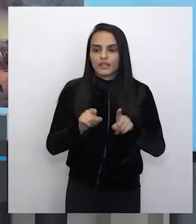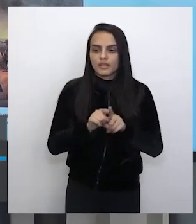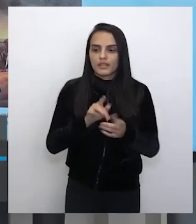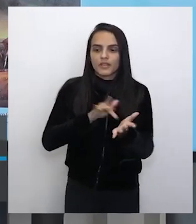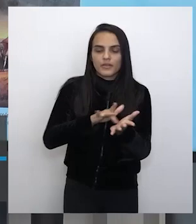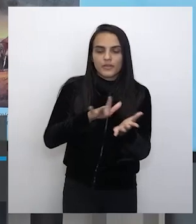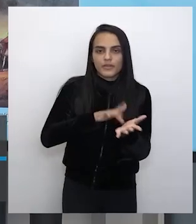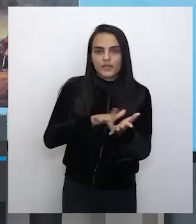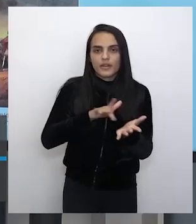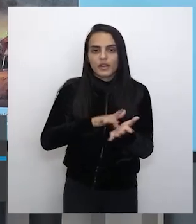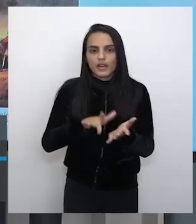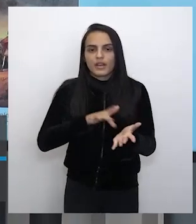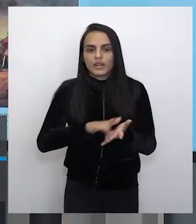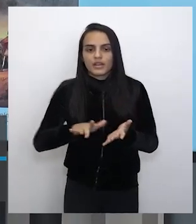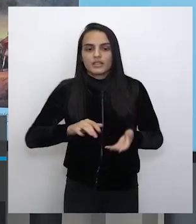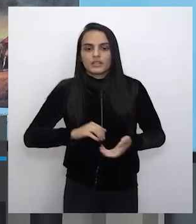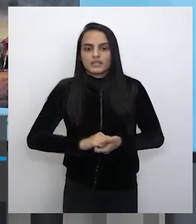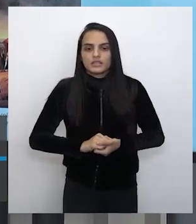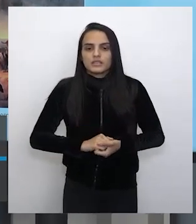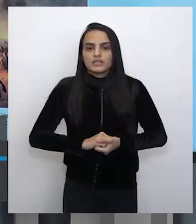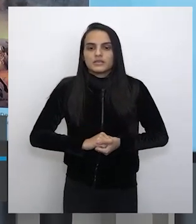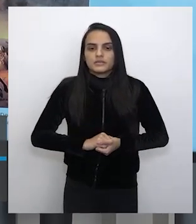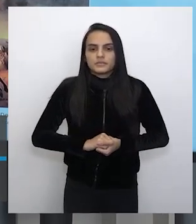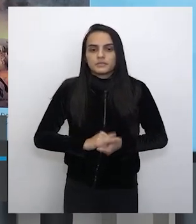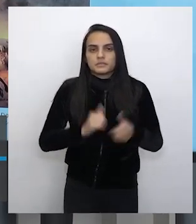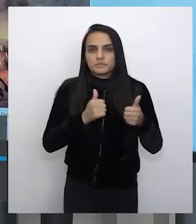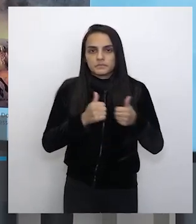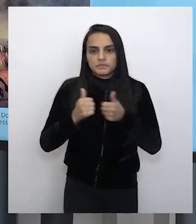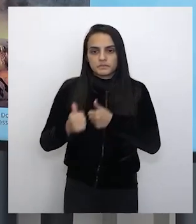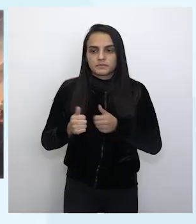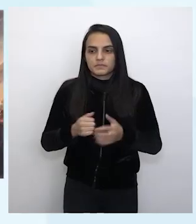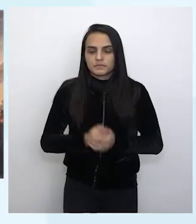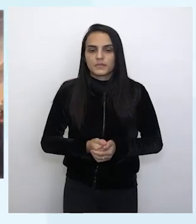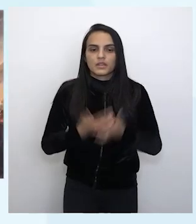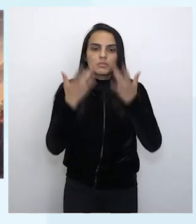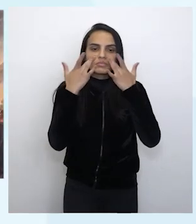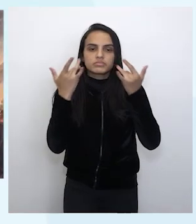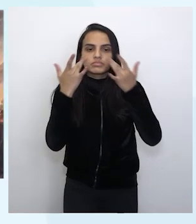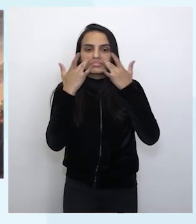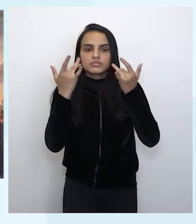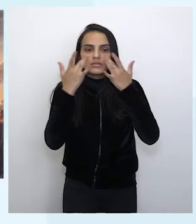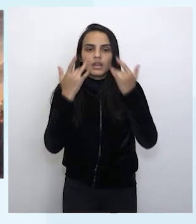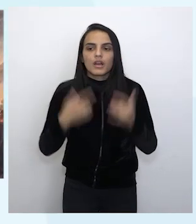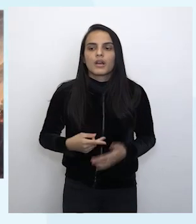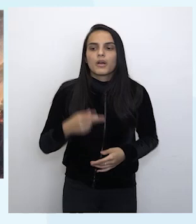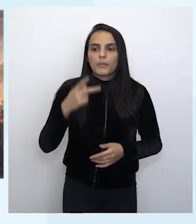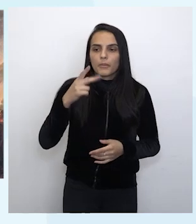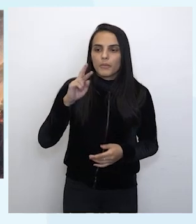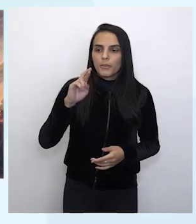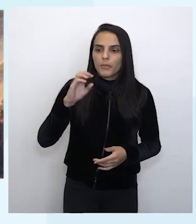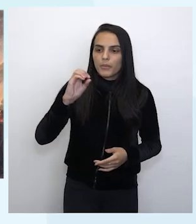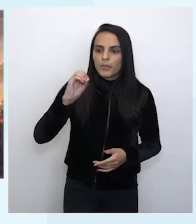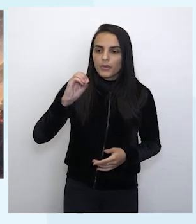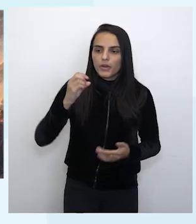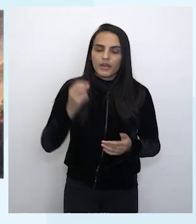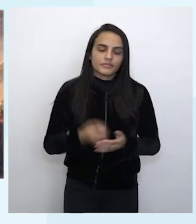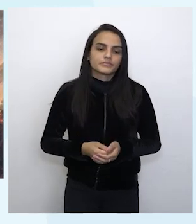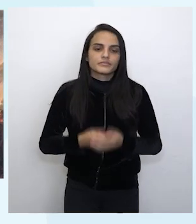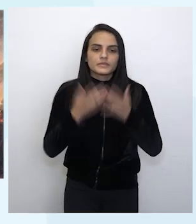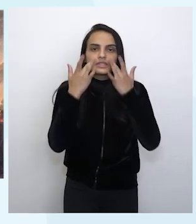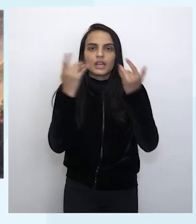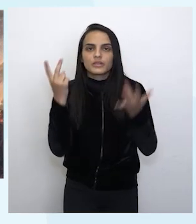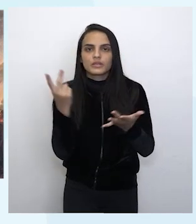os momos e os entremeses, tá? Então, esse tipo de teatro era o teatro profano, ou seja, eles eram teatro